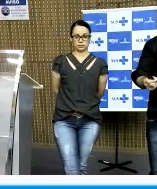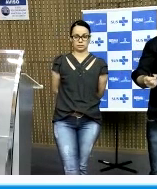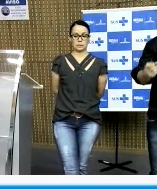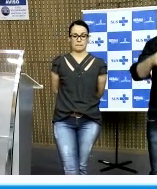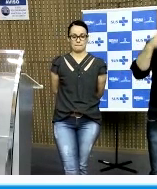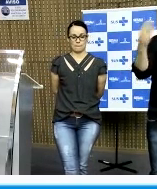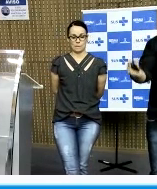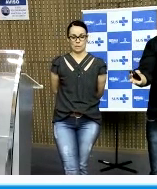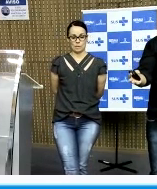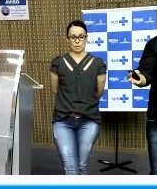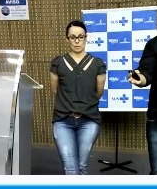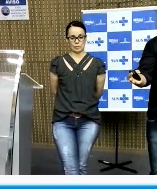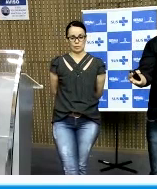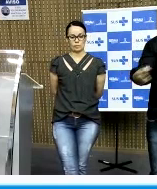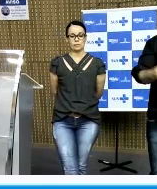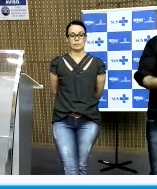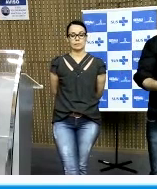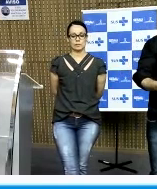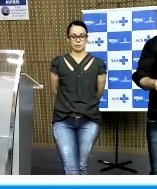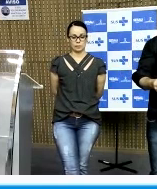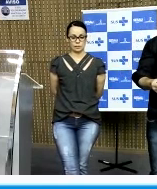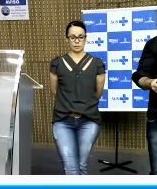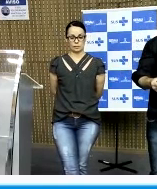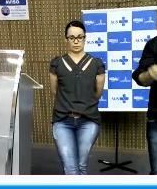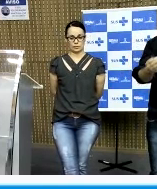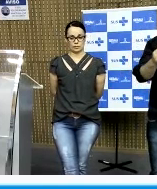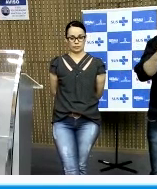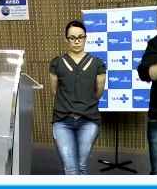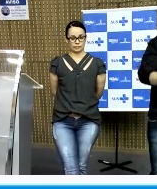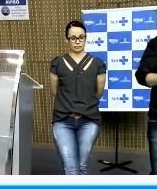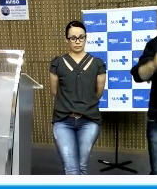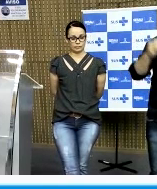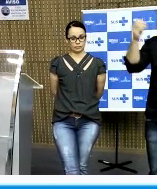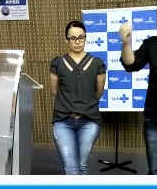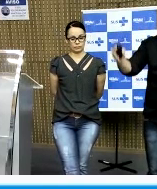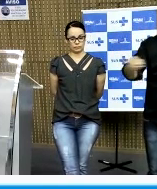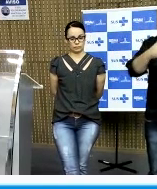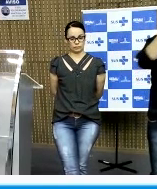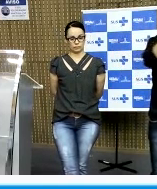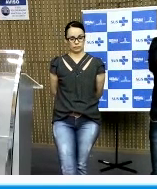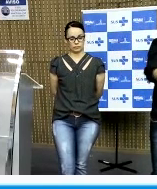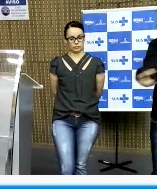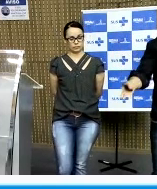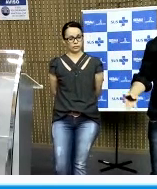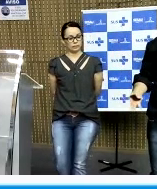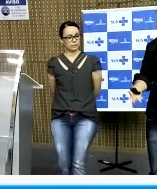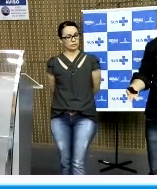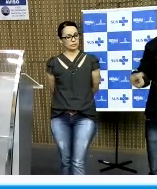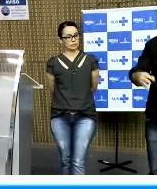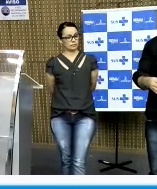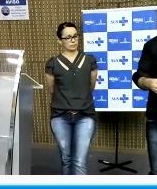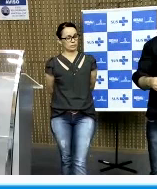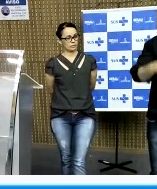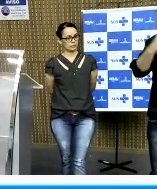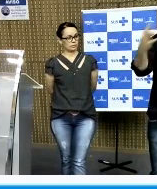quero com isso? Cobertura total de toda essa população. Sair dos 50%, sair do 80%, eu quero 100% de cobertura.